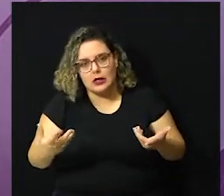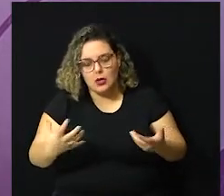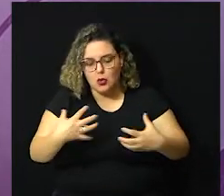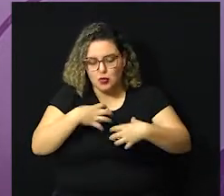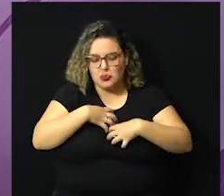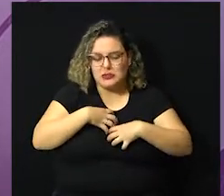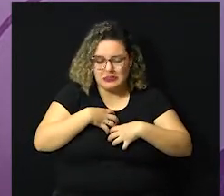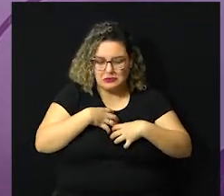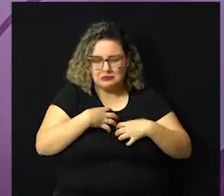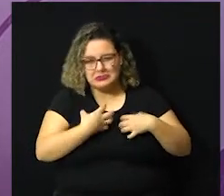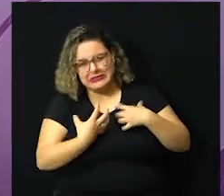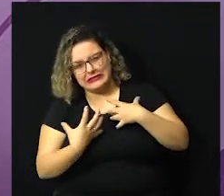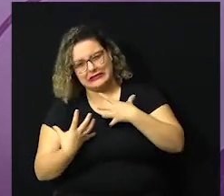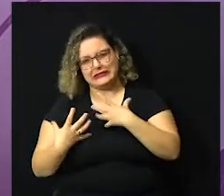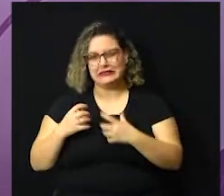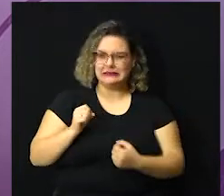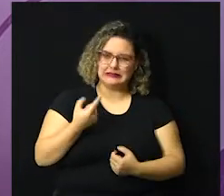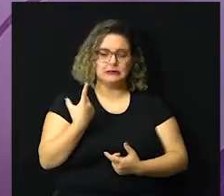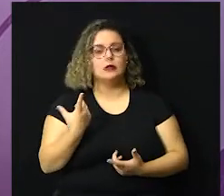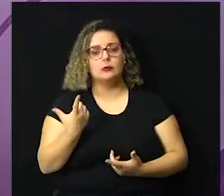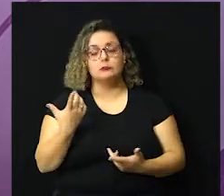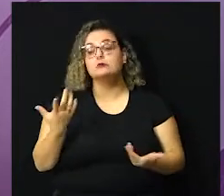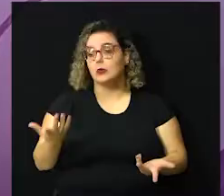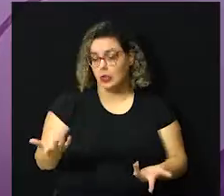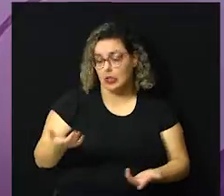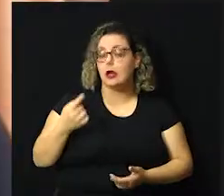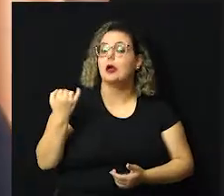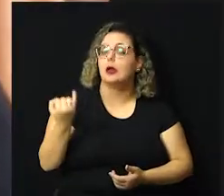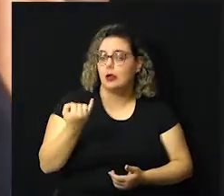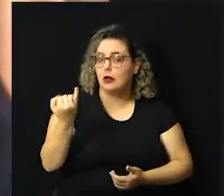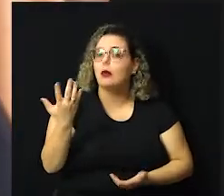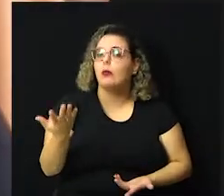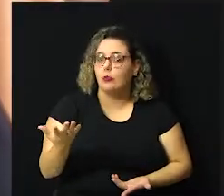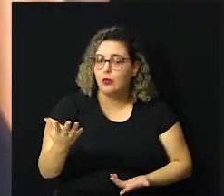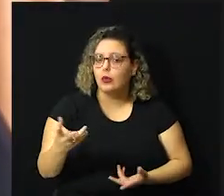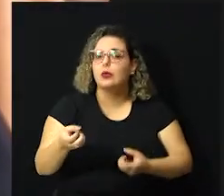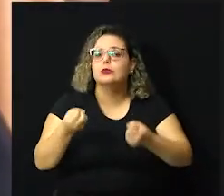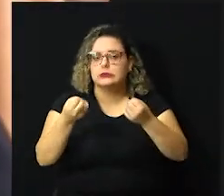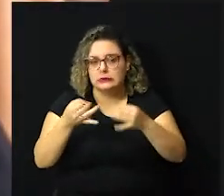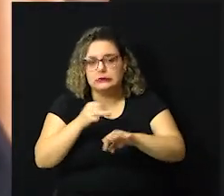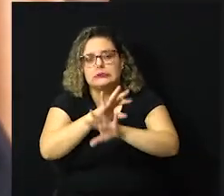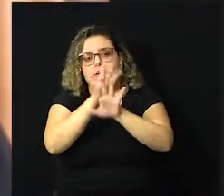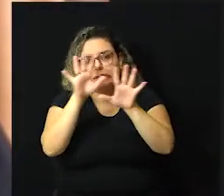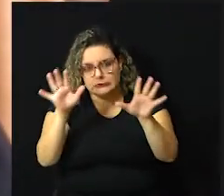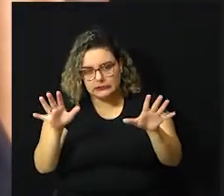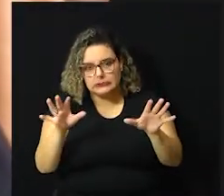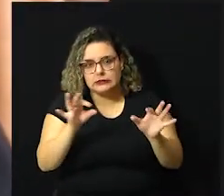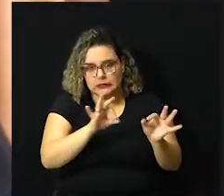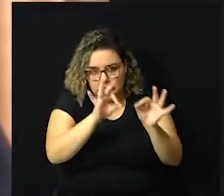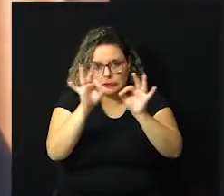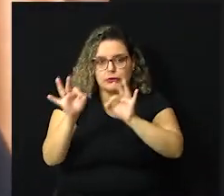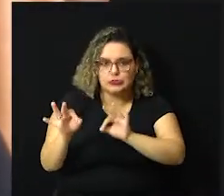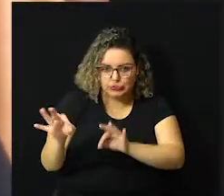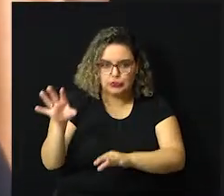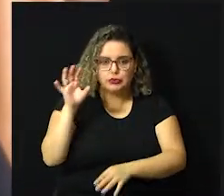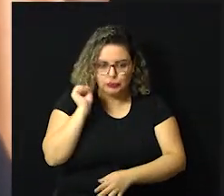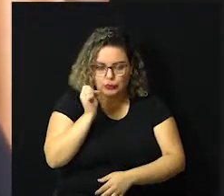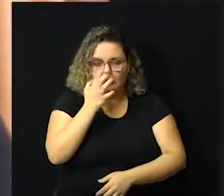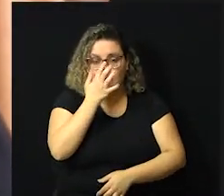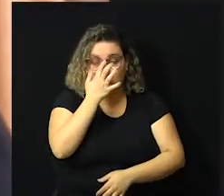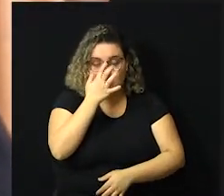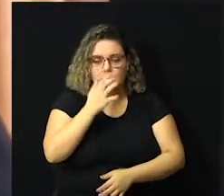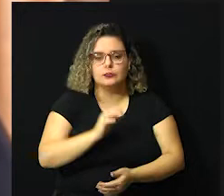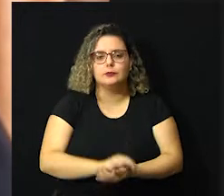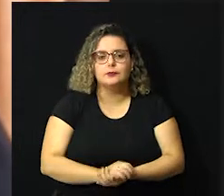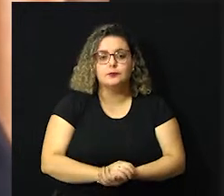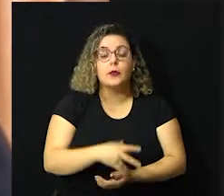essa reação? Essa é uma questão também muito oportuna da gente esclarecer para todo mundo que está nos ouvindo e nos assistindo.